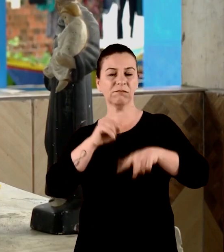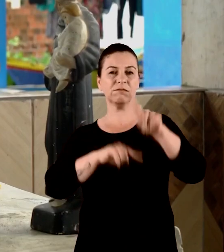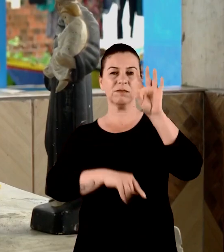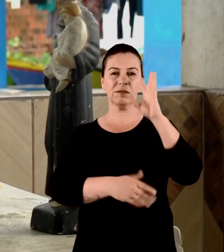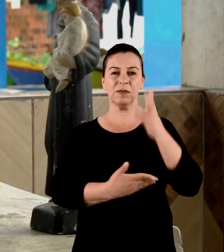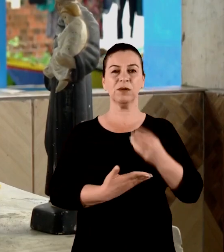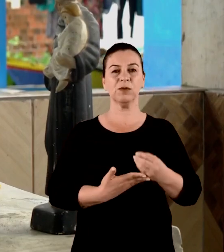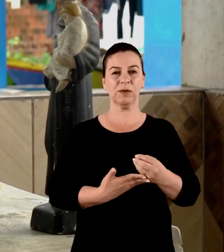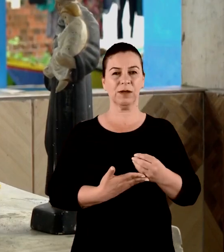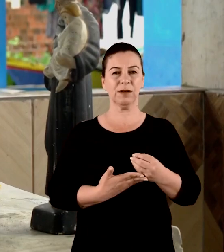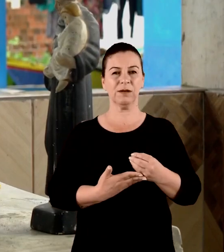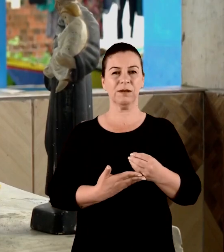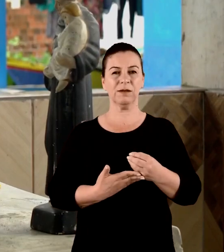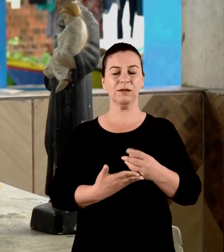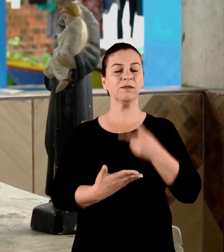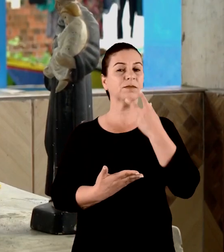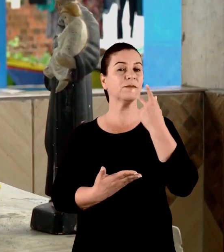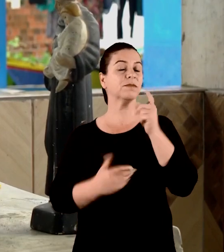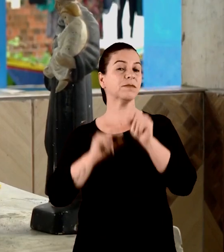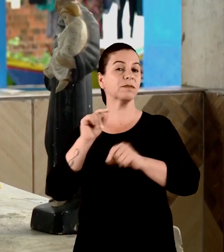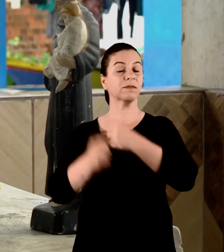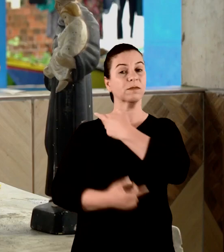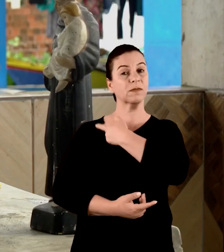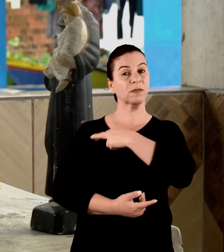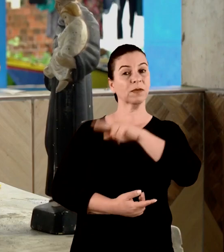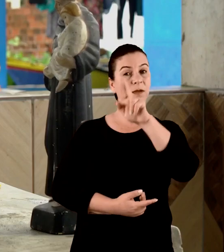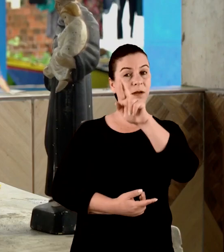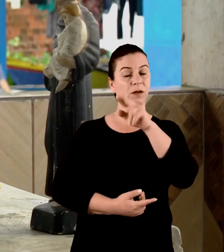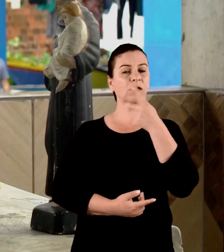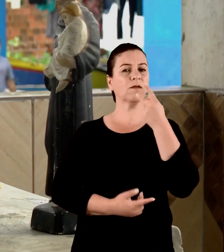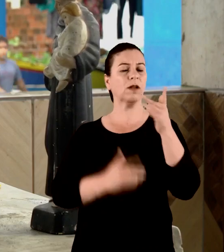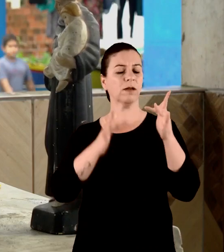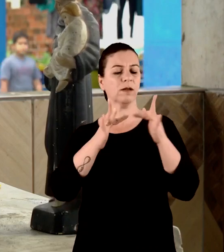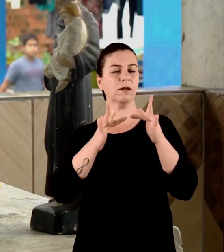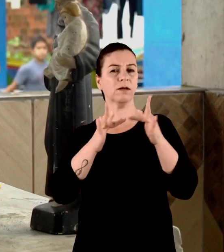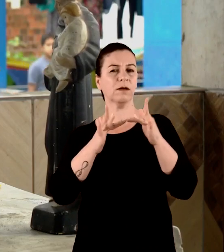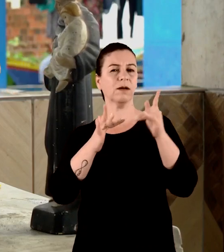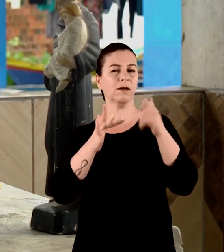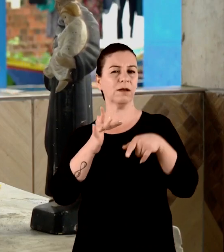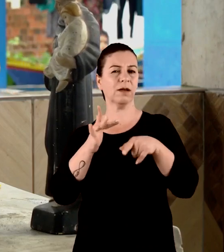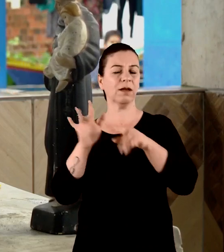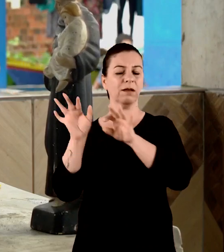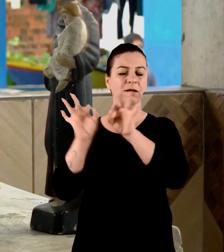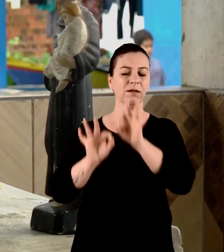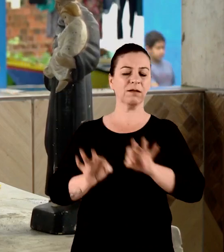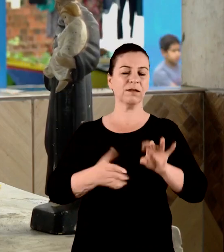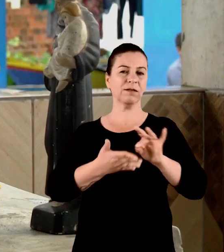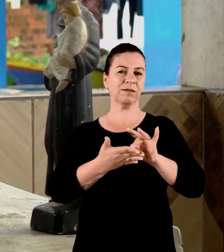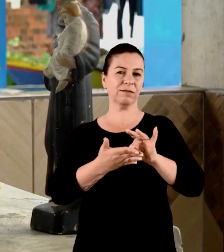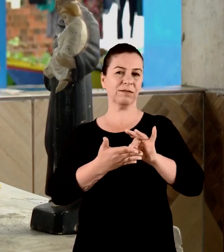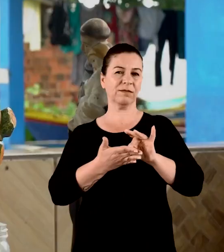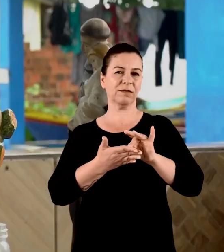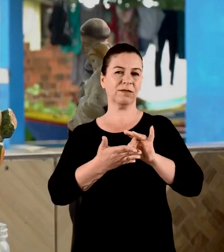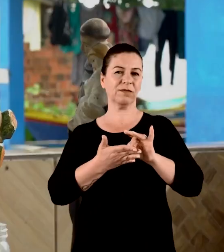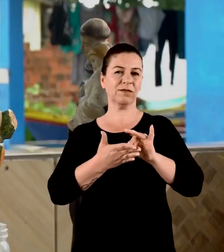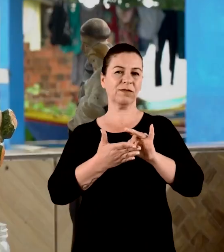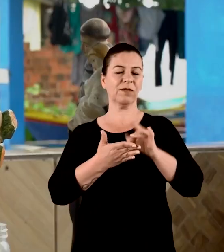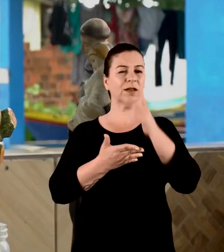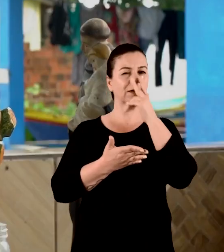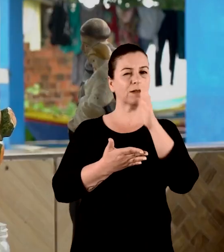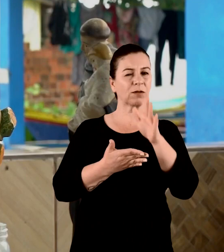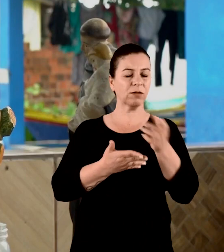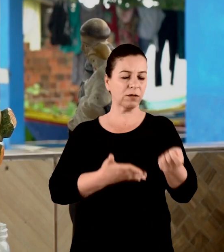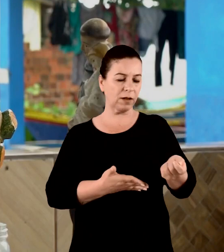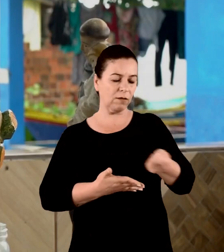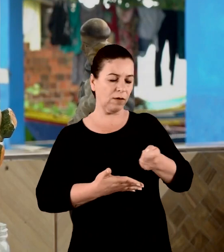o recriar espiritual. Eu diria que, quando você fala em religião, religar, você já está falando em restaurar. Nós fazemos